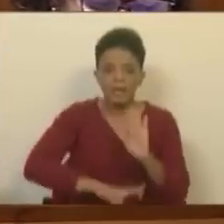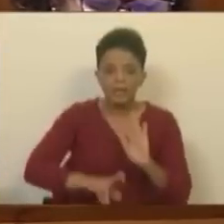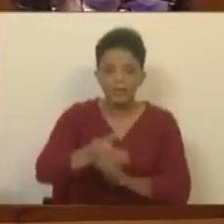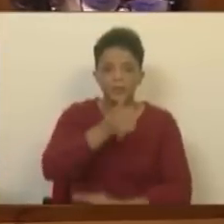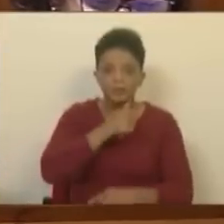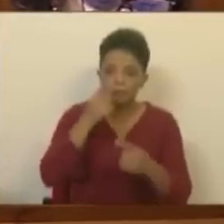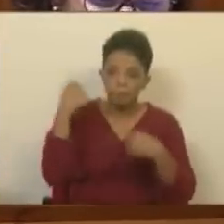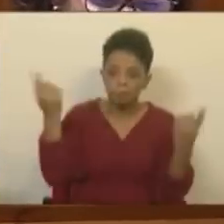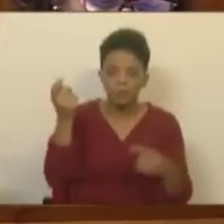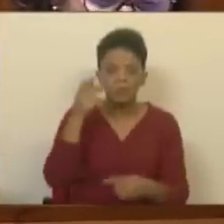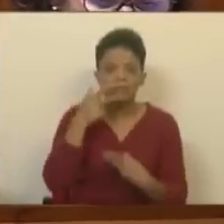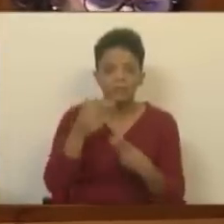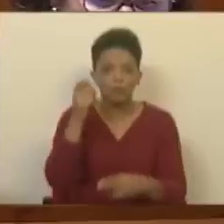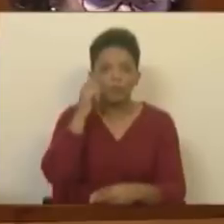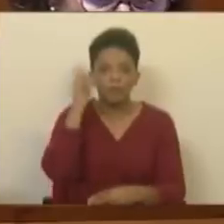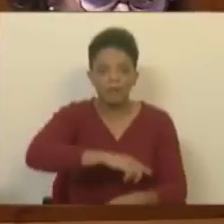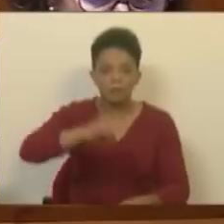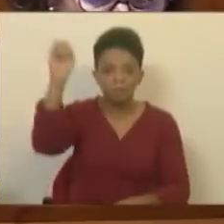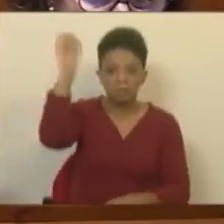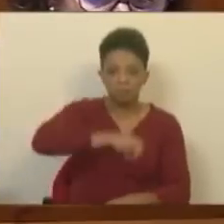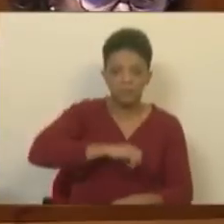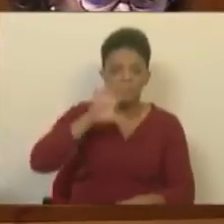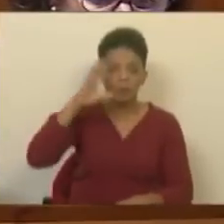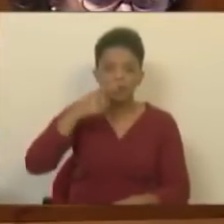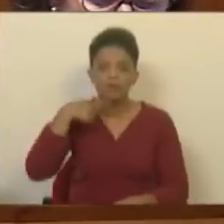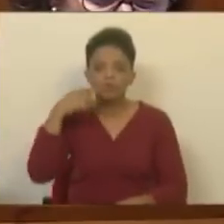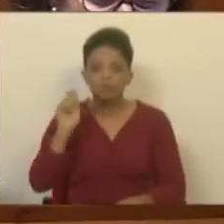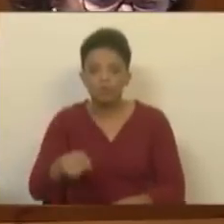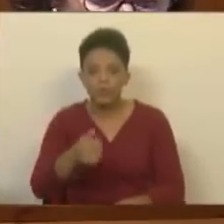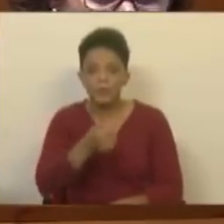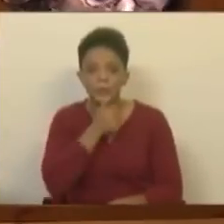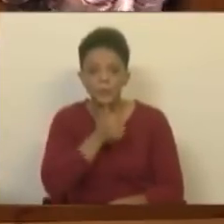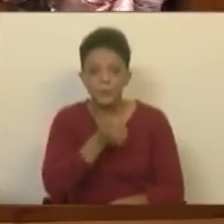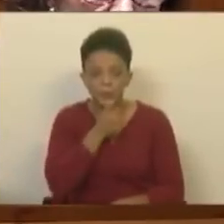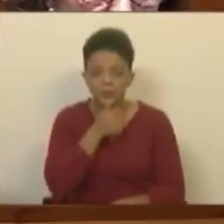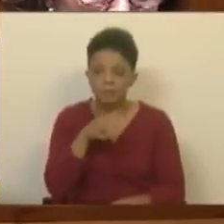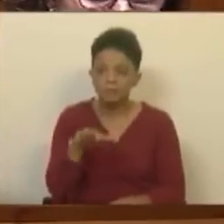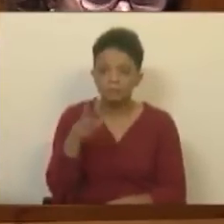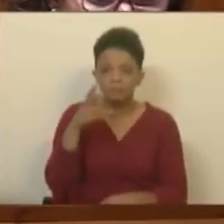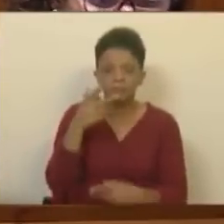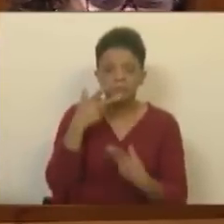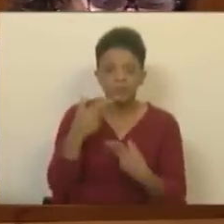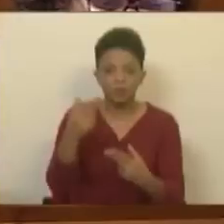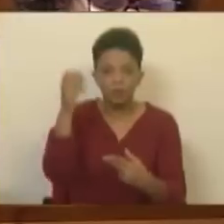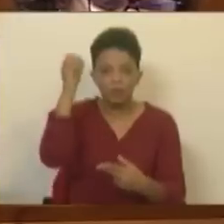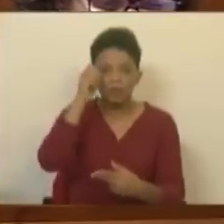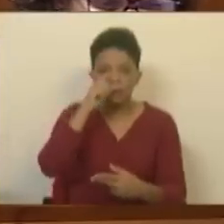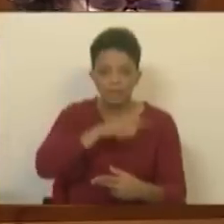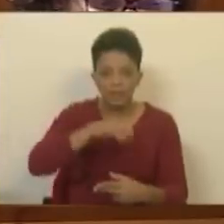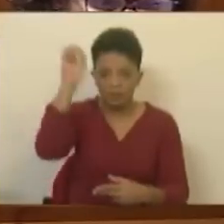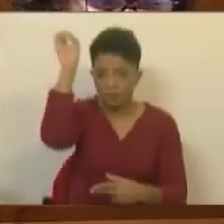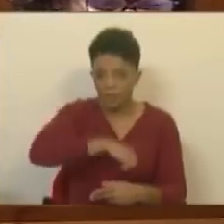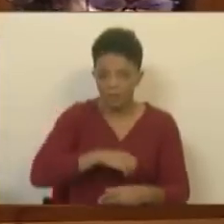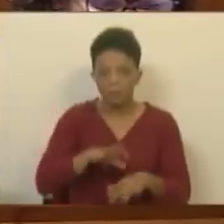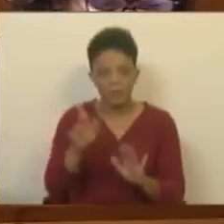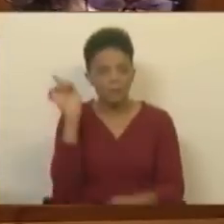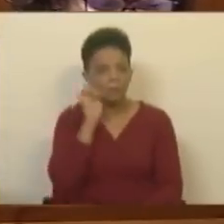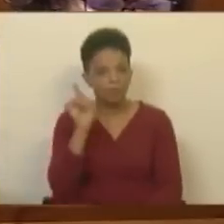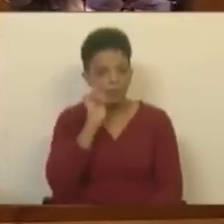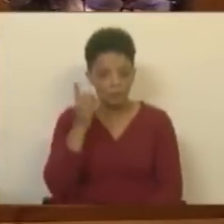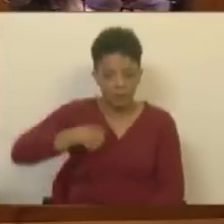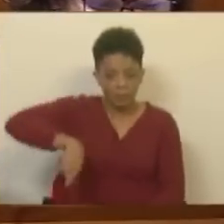quando Júlio foi nomeado ninguém protestou senhora agora eu acho que é muito importante para a nossa vida